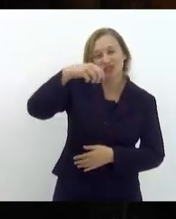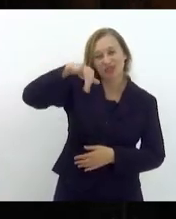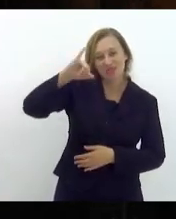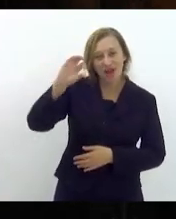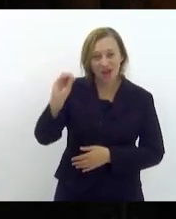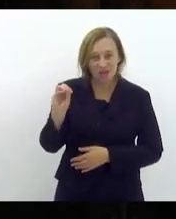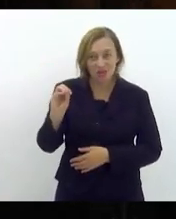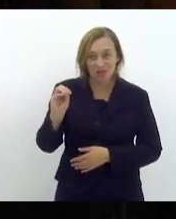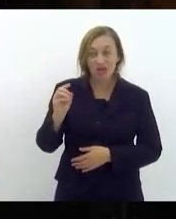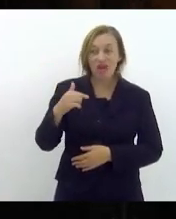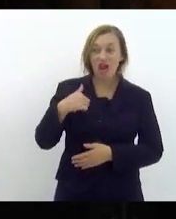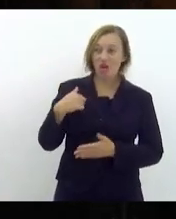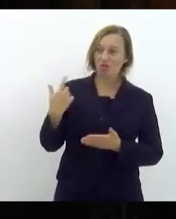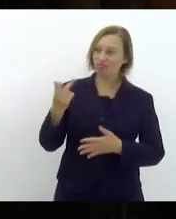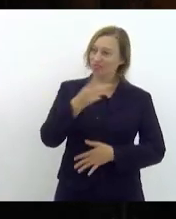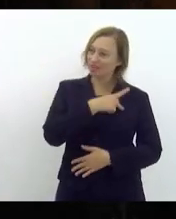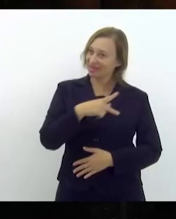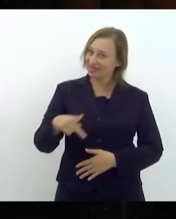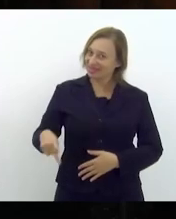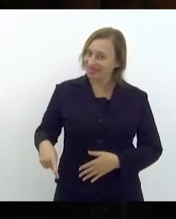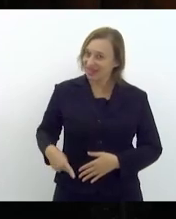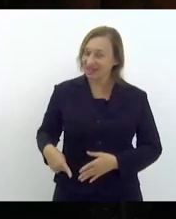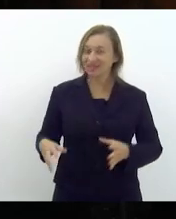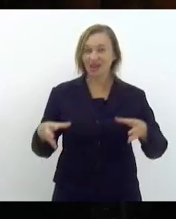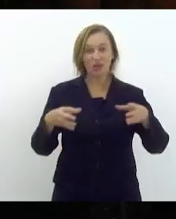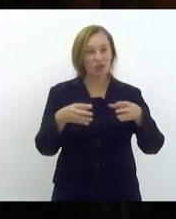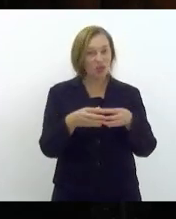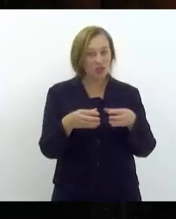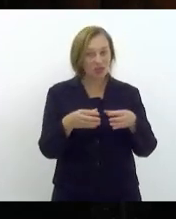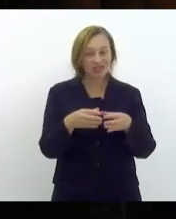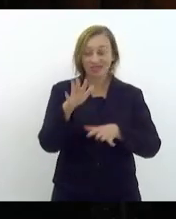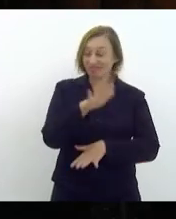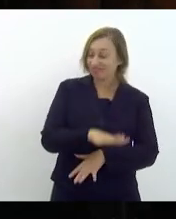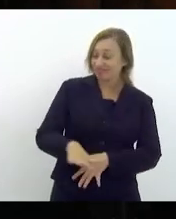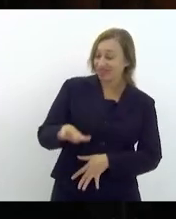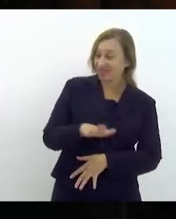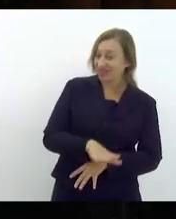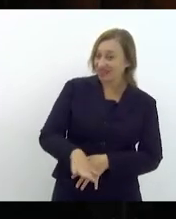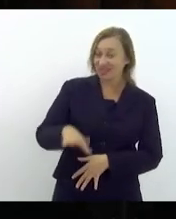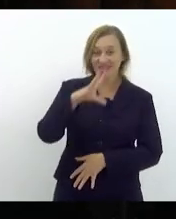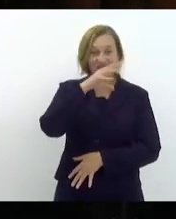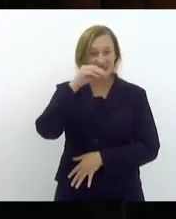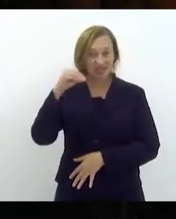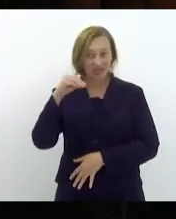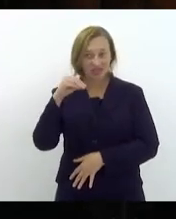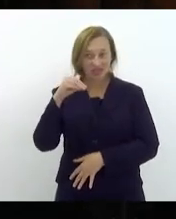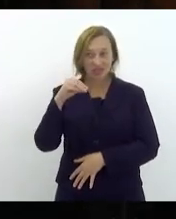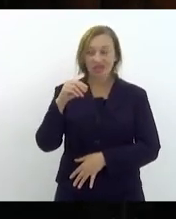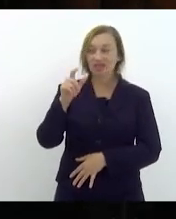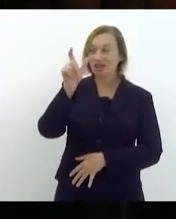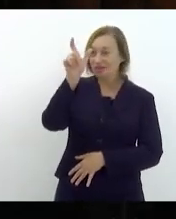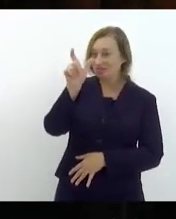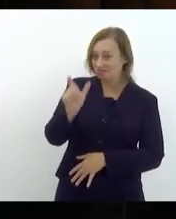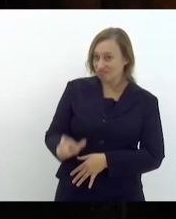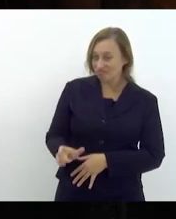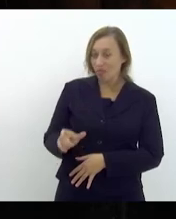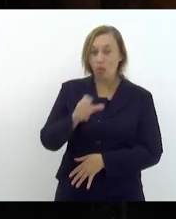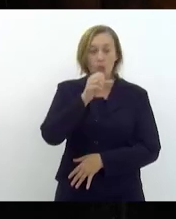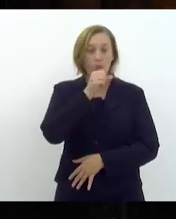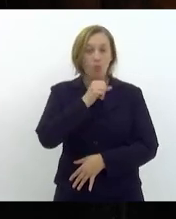eu como presidente da Comissão da criança do Adolescente da pessoa idosa